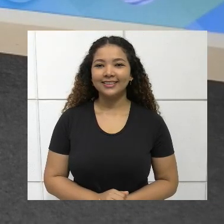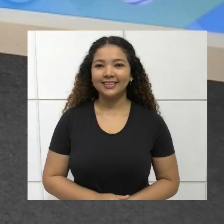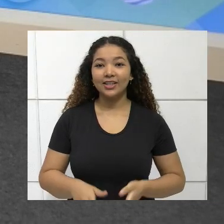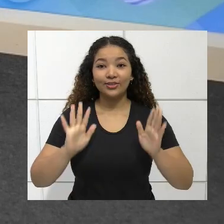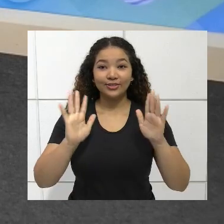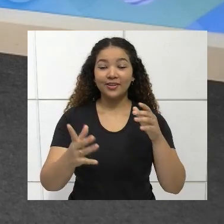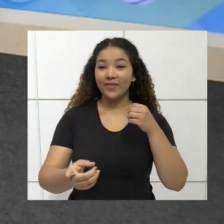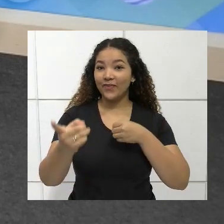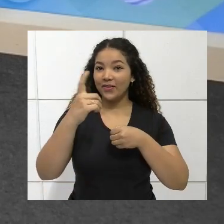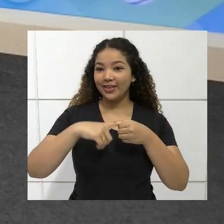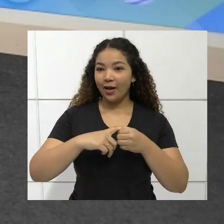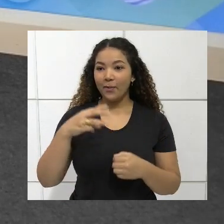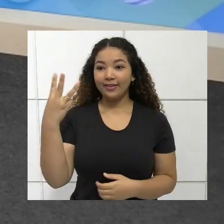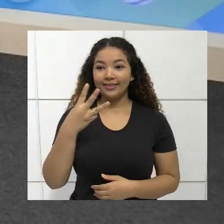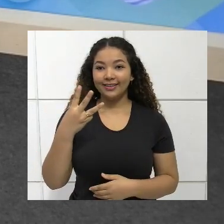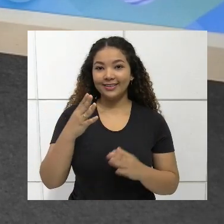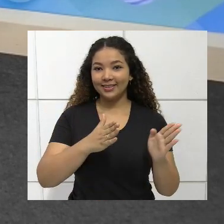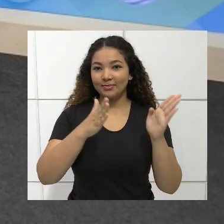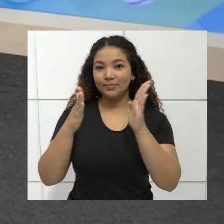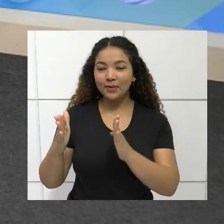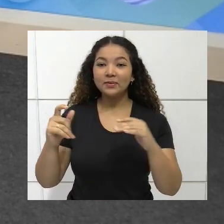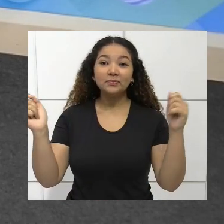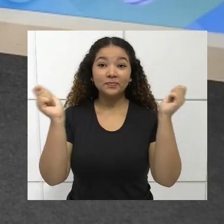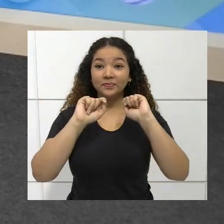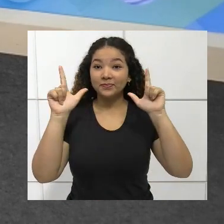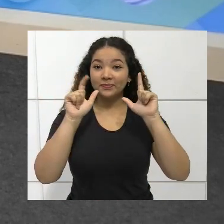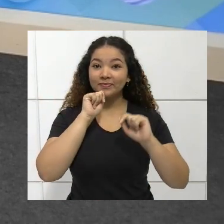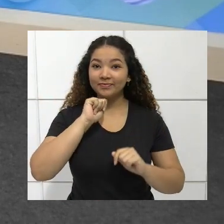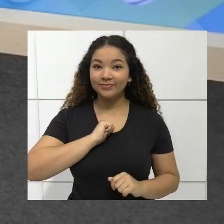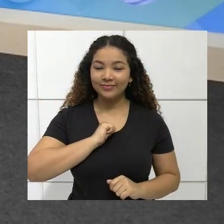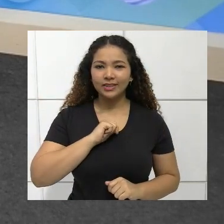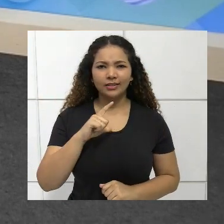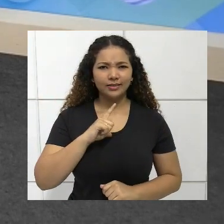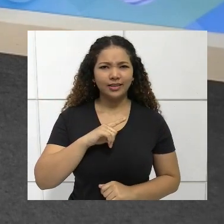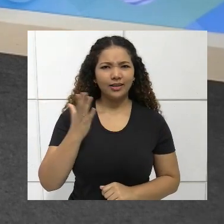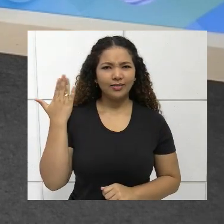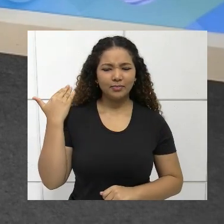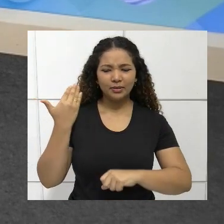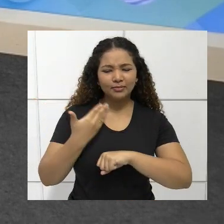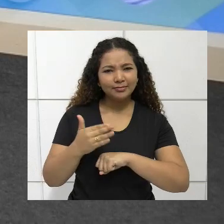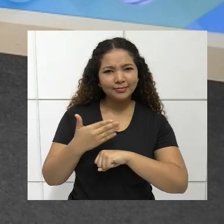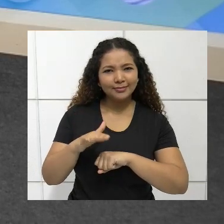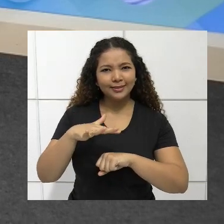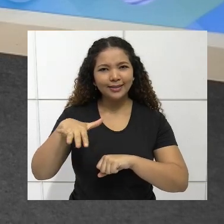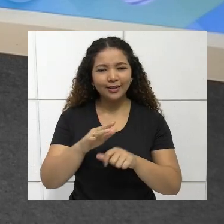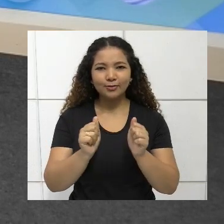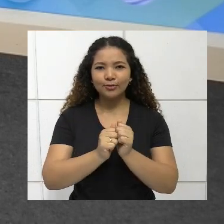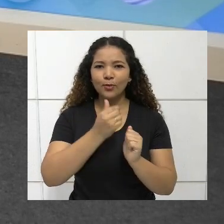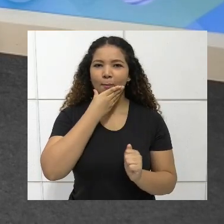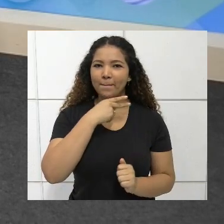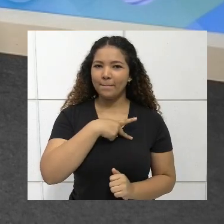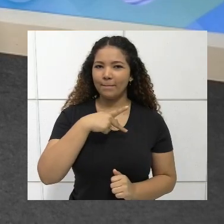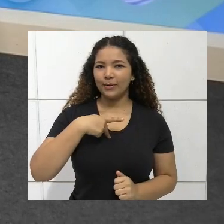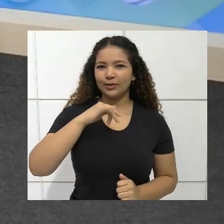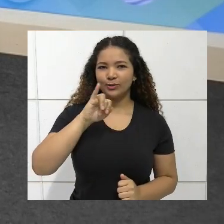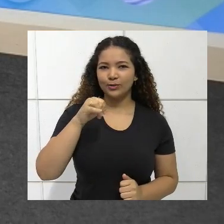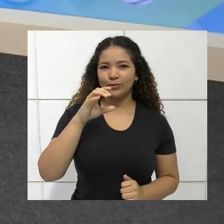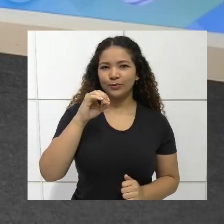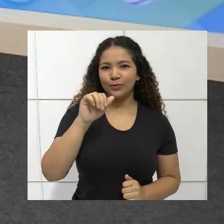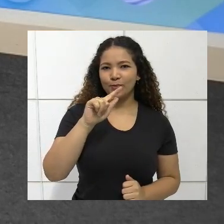Já estamos de volta para o terceiro bloco do programa Alerta Baité. Tivemos um ensaio agora aqui, rapaz. Pastor João Ferreira, o